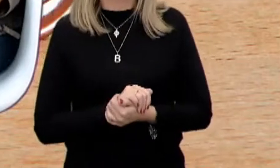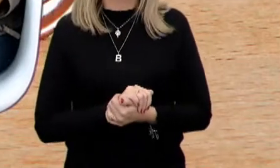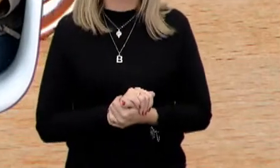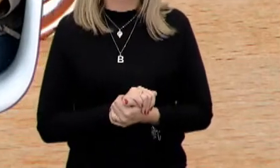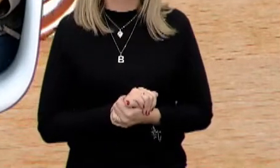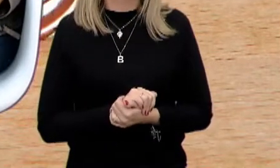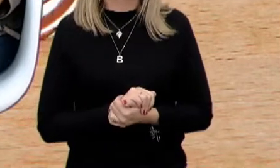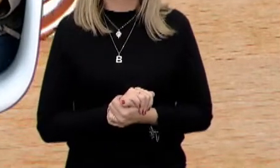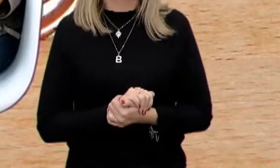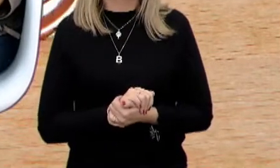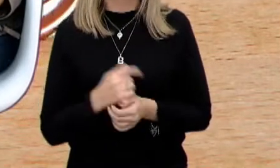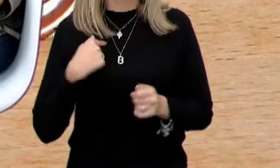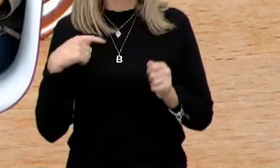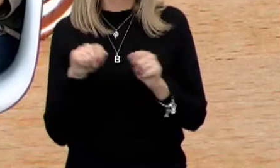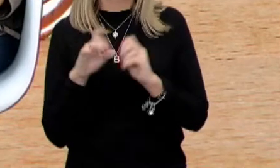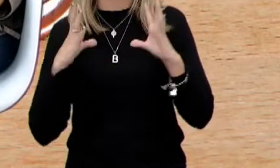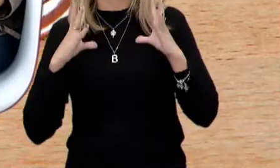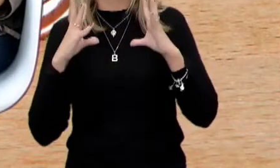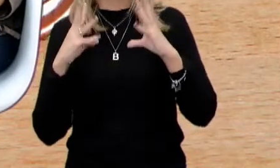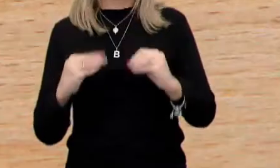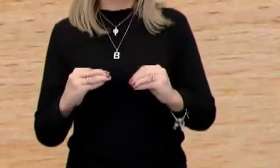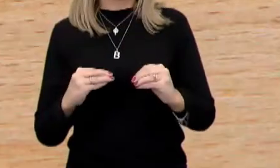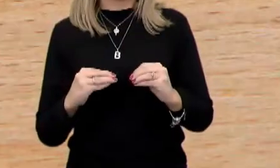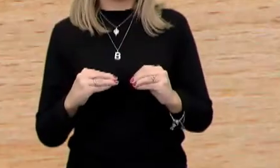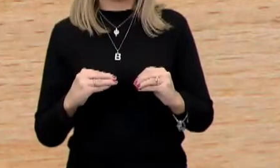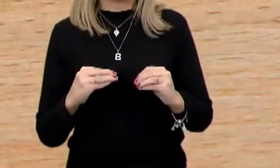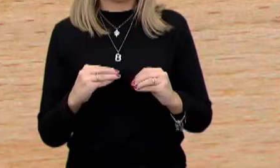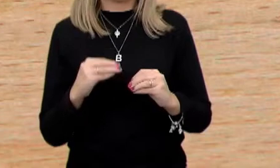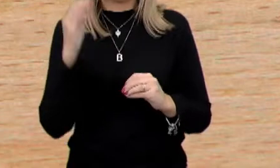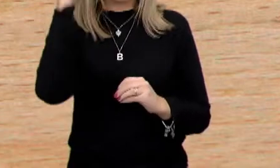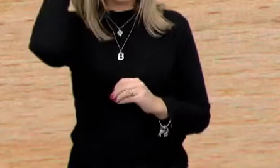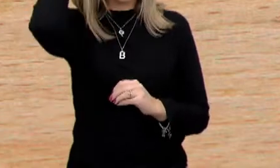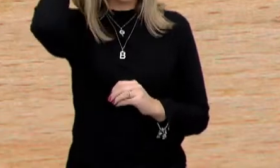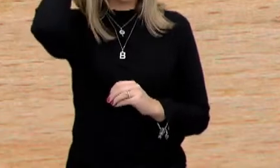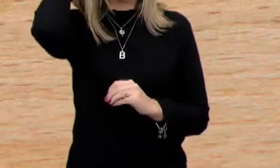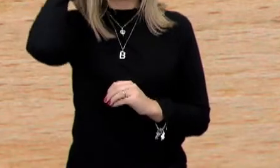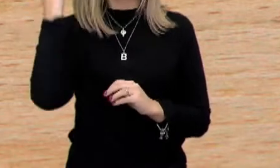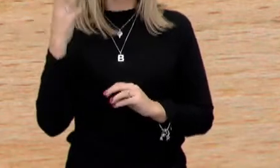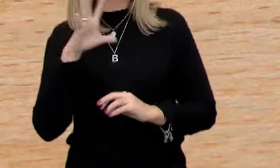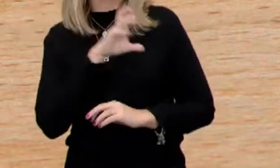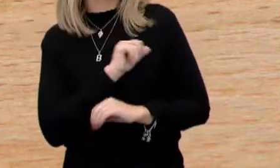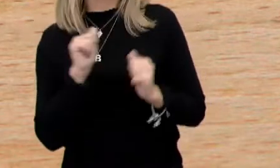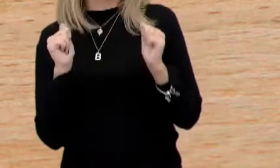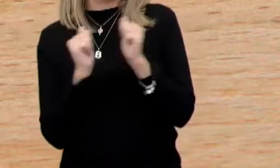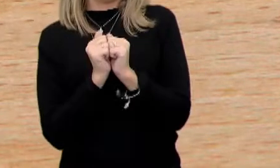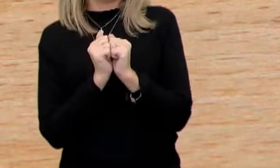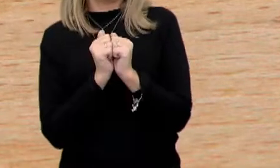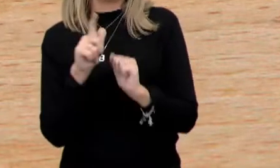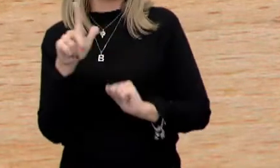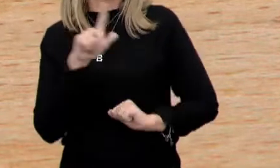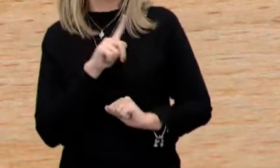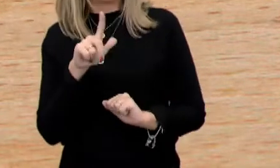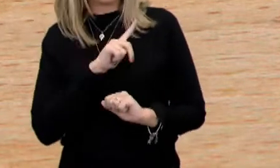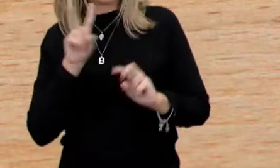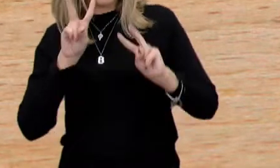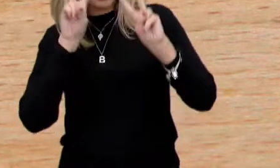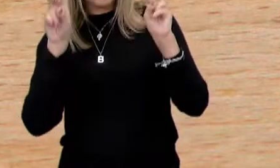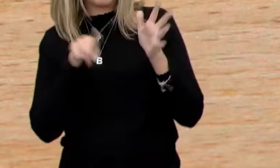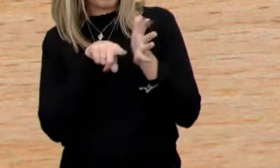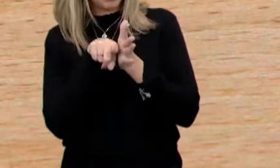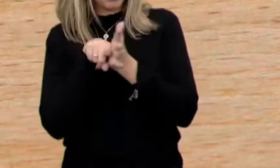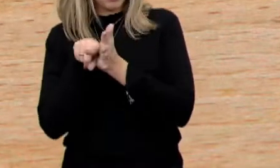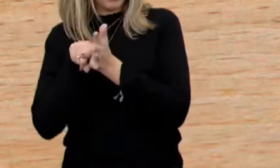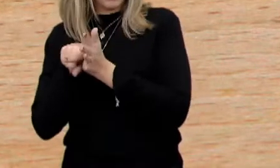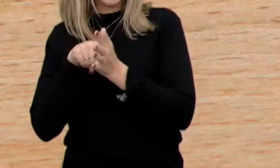Foi muito estudo e foi muito amor envolvido. Então, teve além da questão da